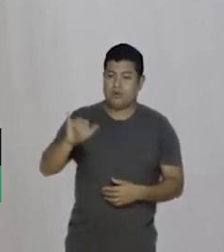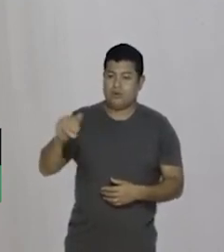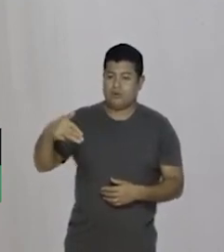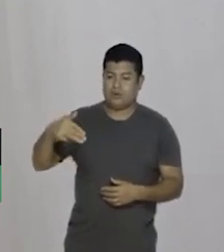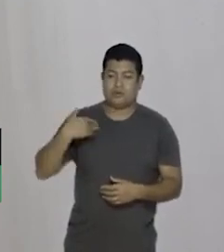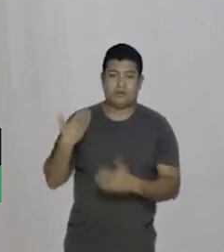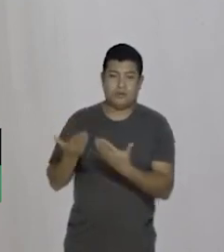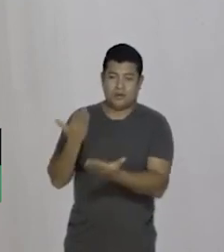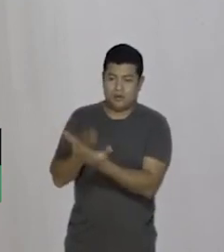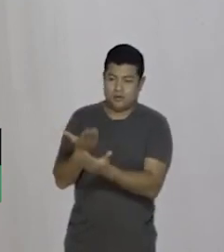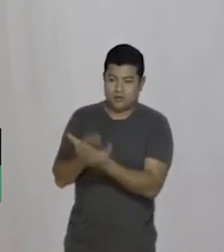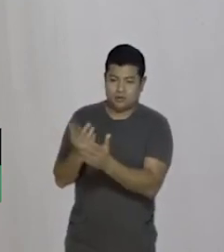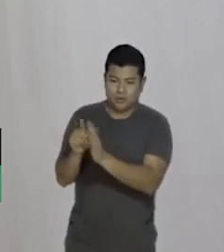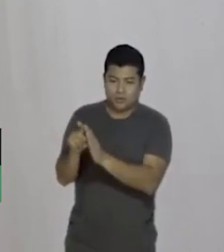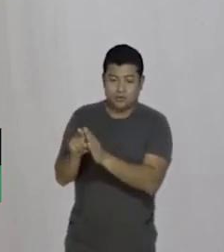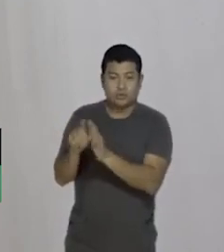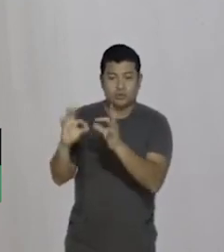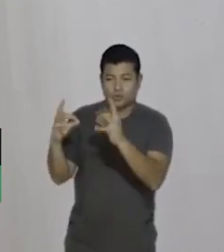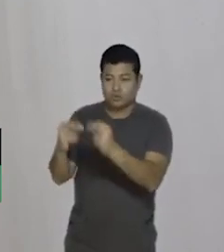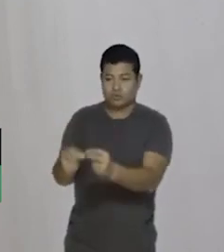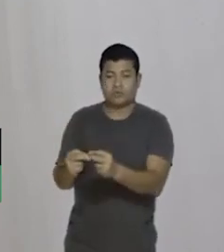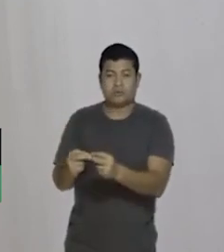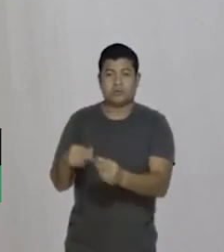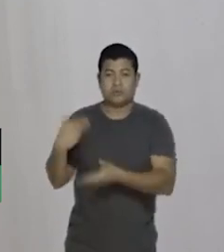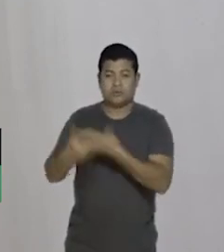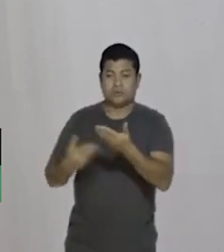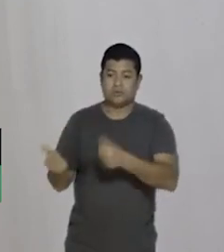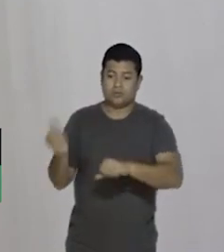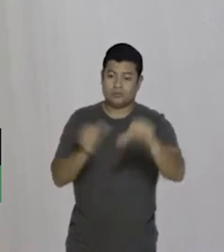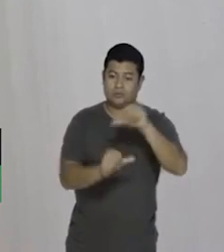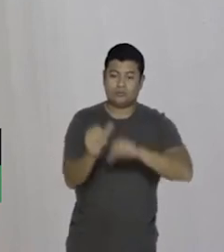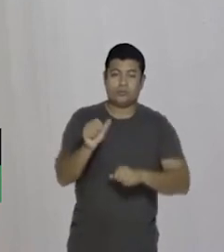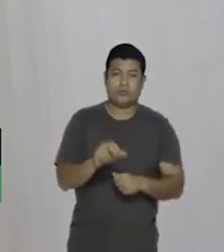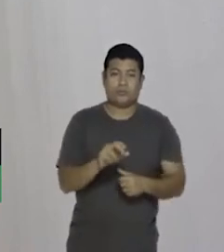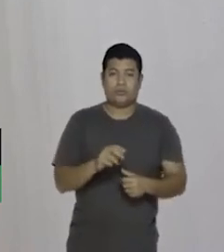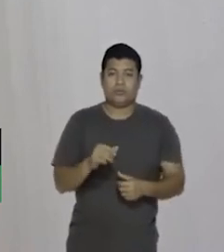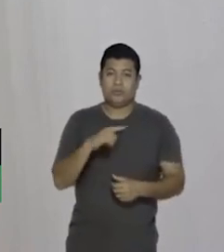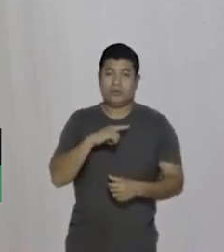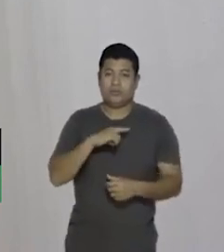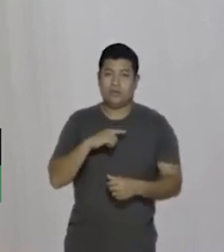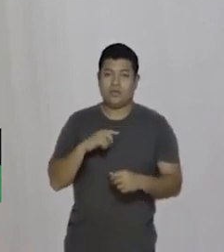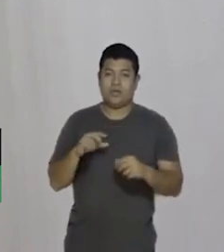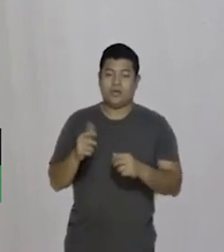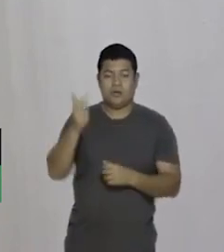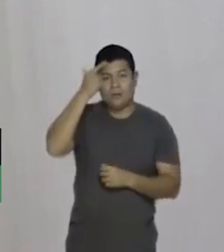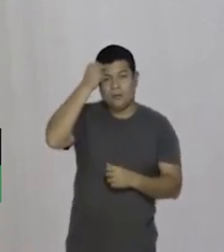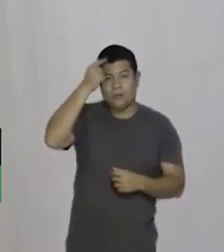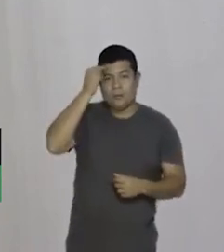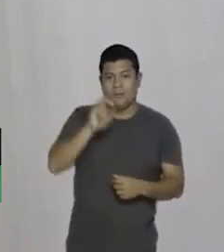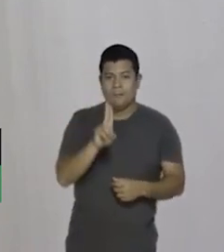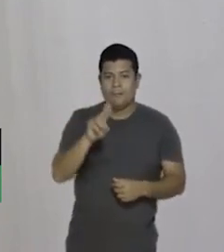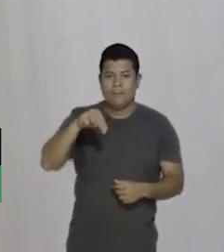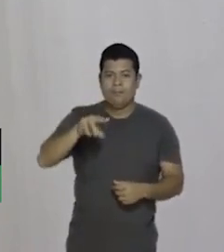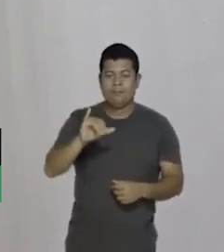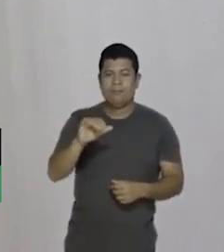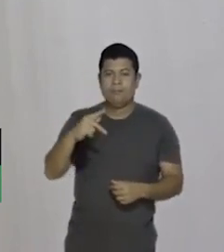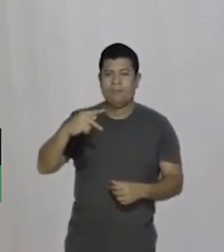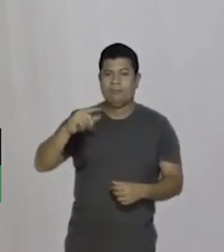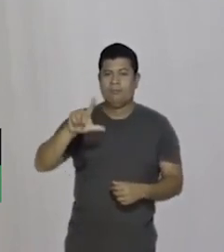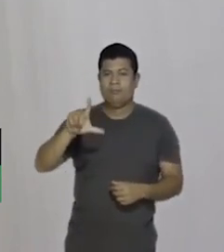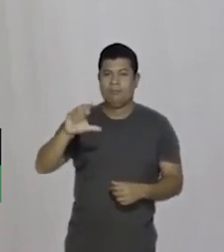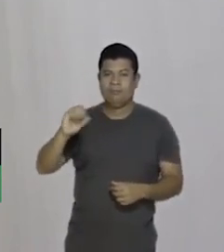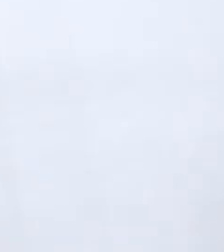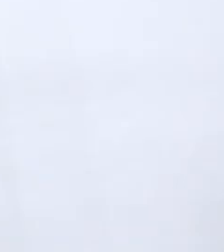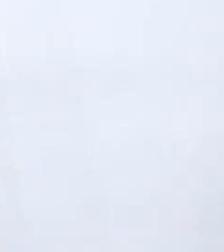todos os trabalhos necessários E aí tem a uniplac a Universidade do Planalto catar que faz um trabalho bonito